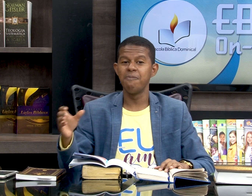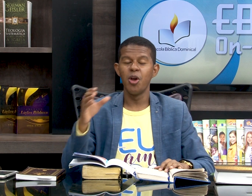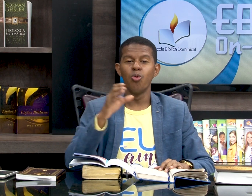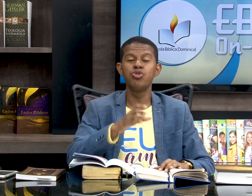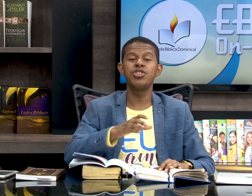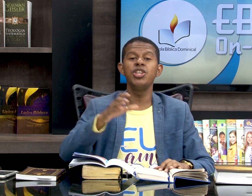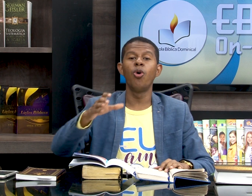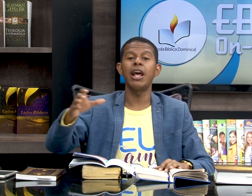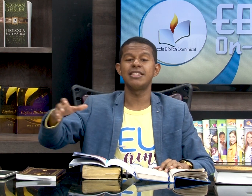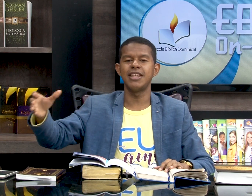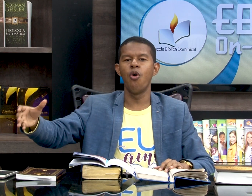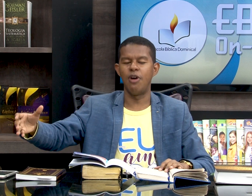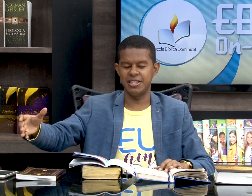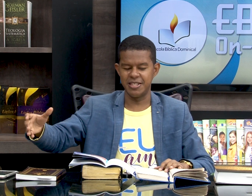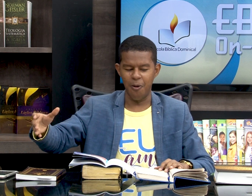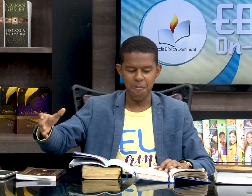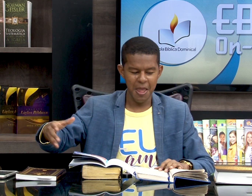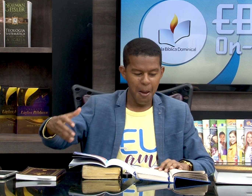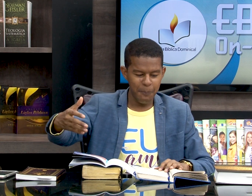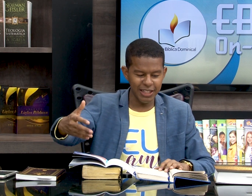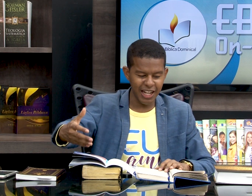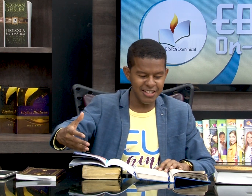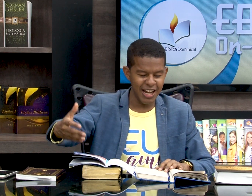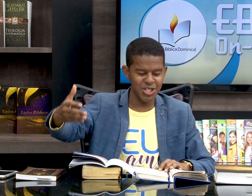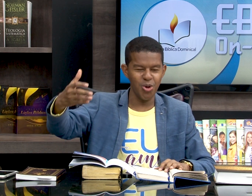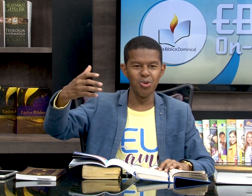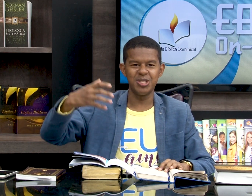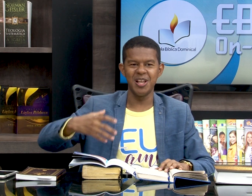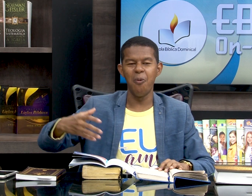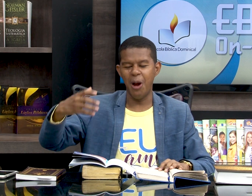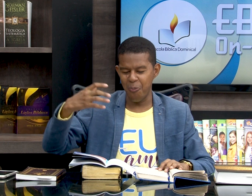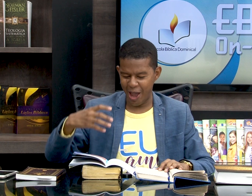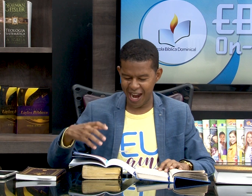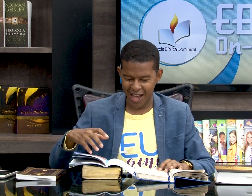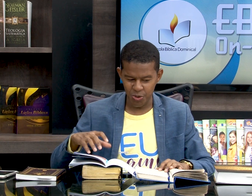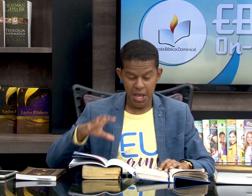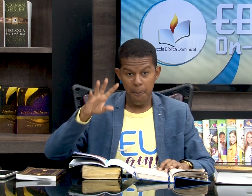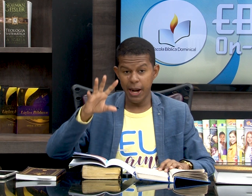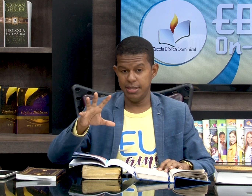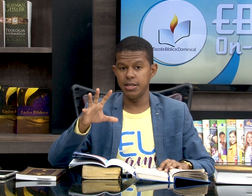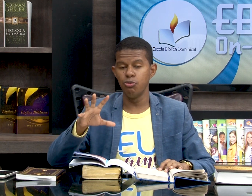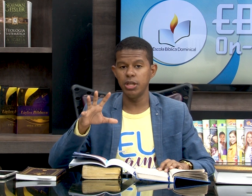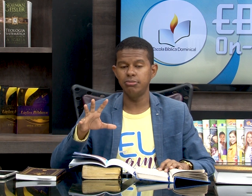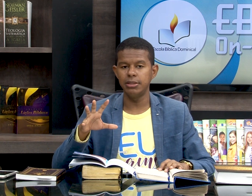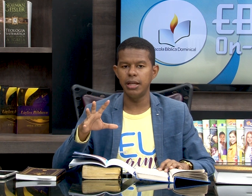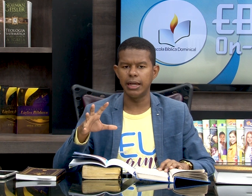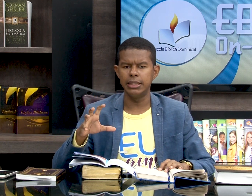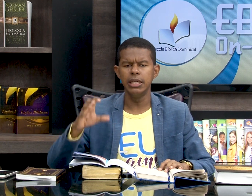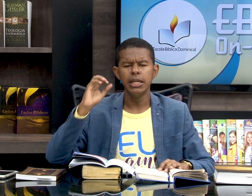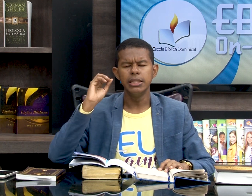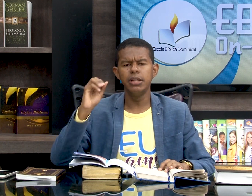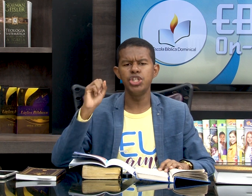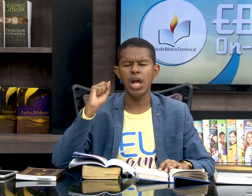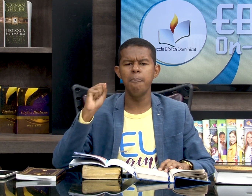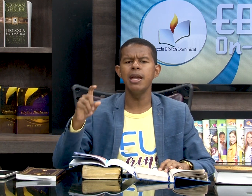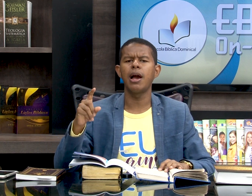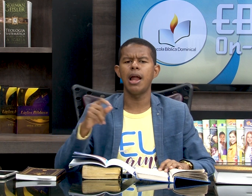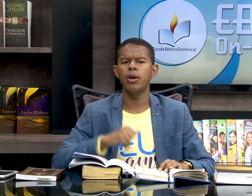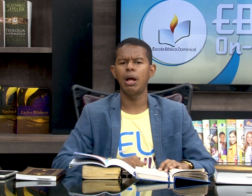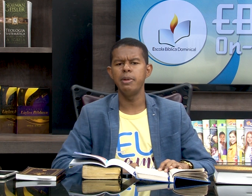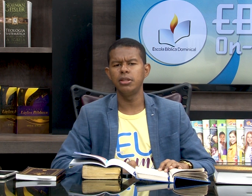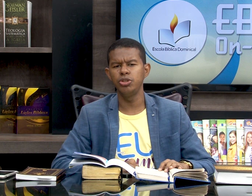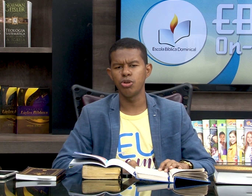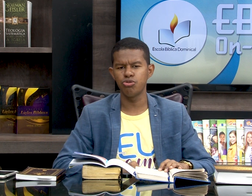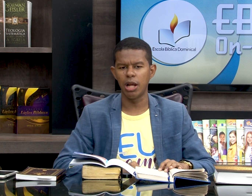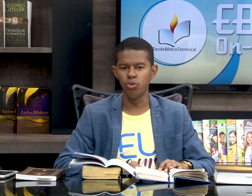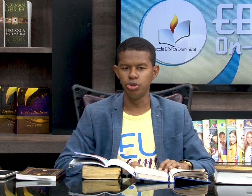e Yeshua o senhor é salvação para trazer a solução para o pecado precisamos entender aqui e